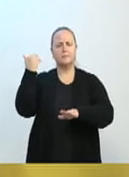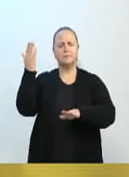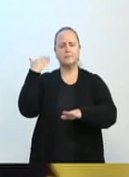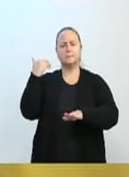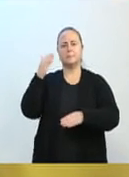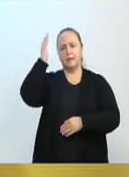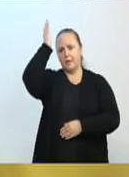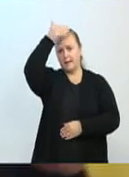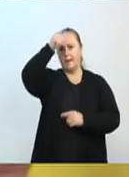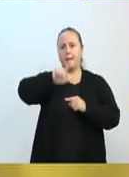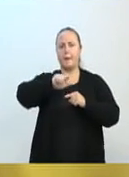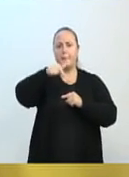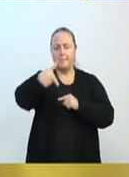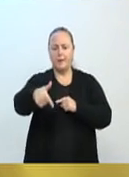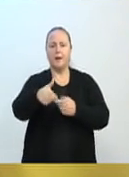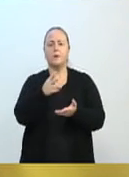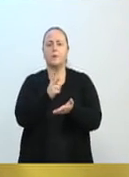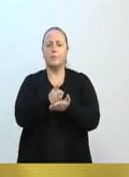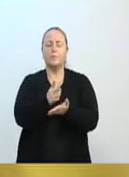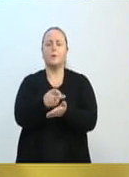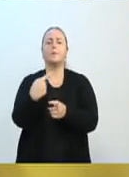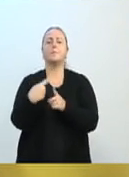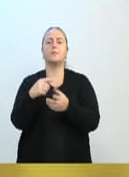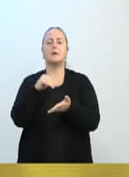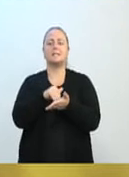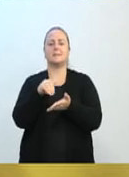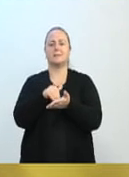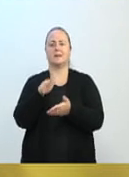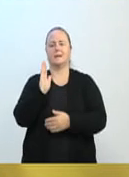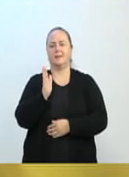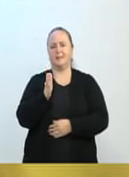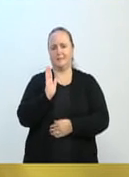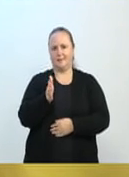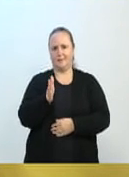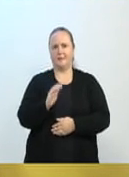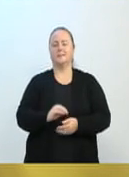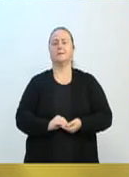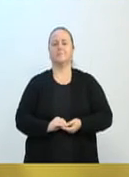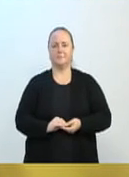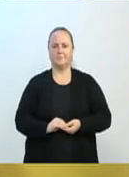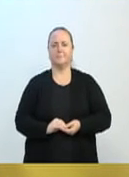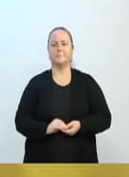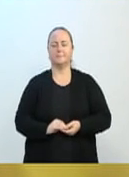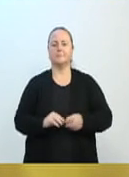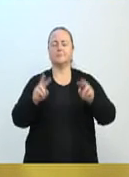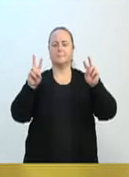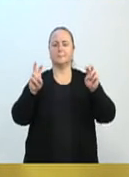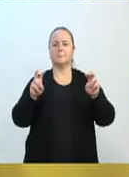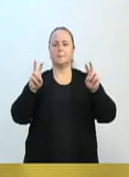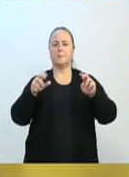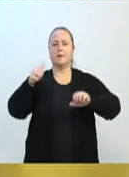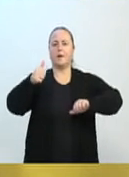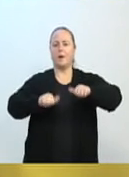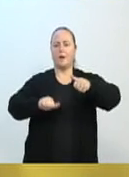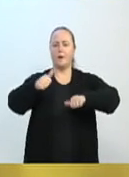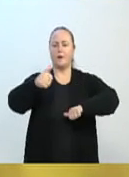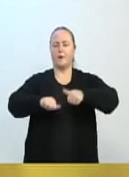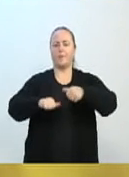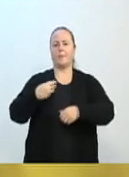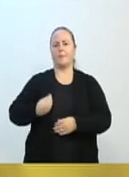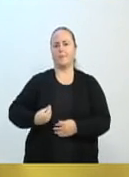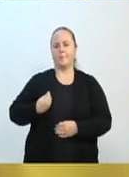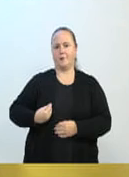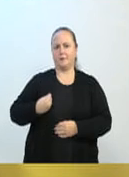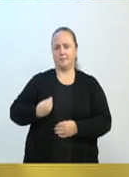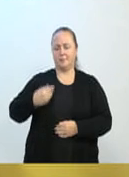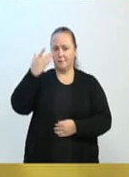Prefeito Mário deu quantidade porque era secretário do João Paulo com relação a trazer qualidade de vida para essa gente são pessoas que